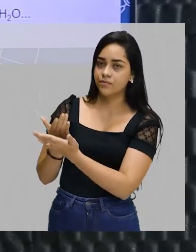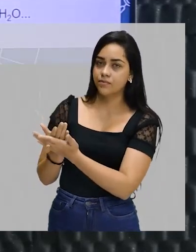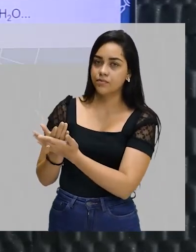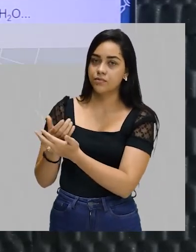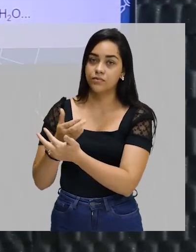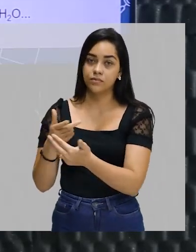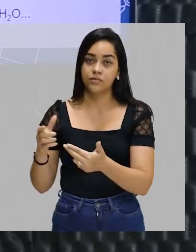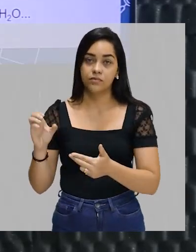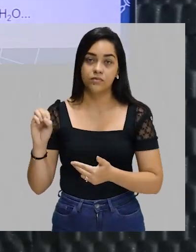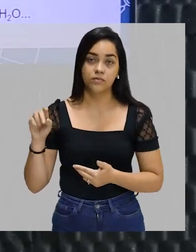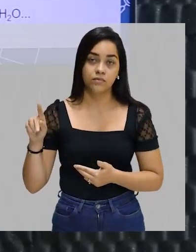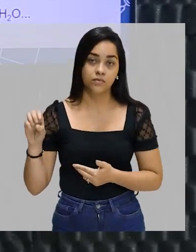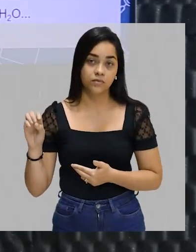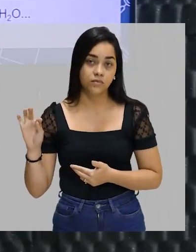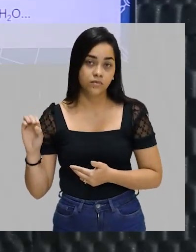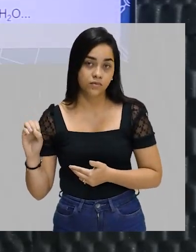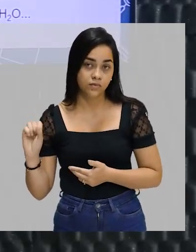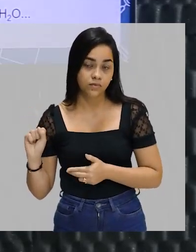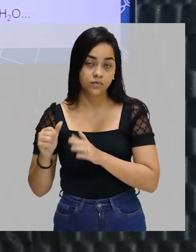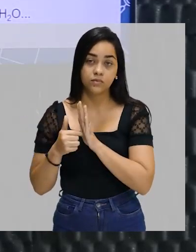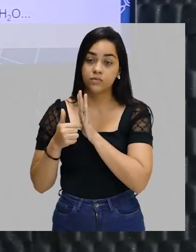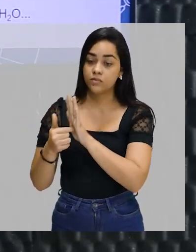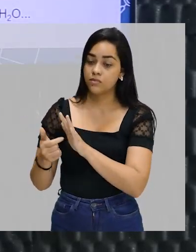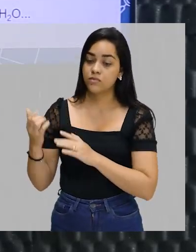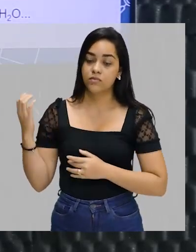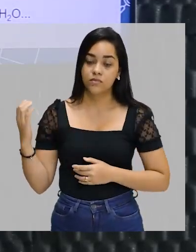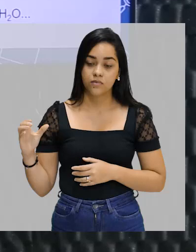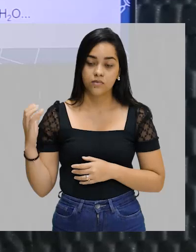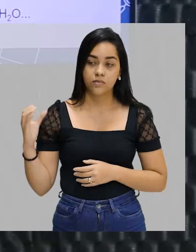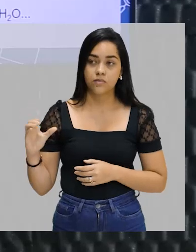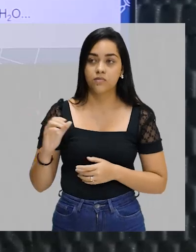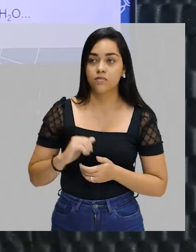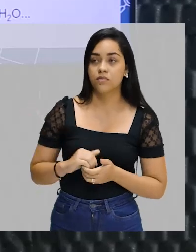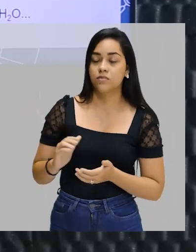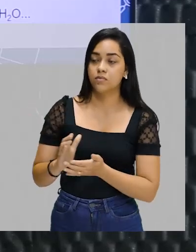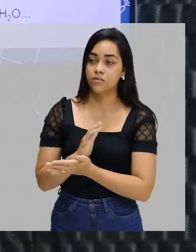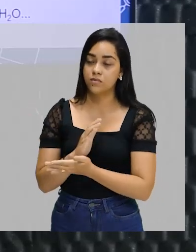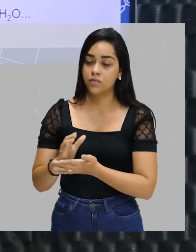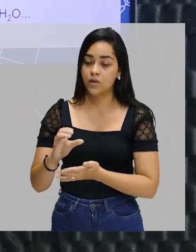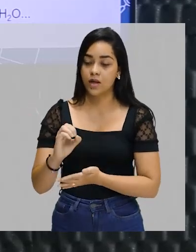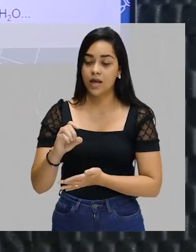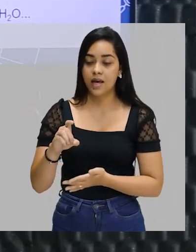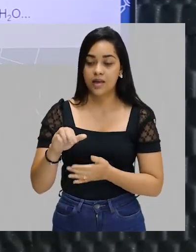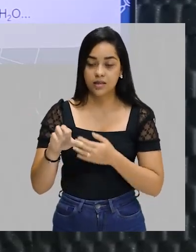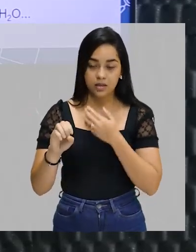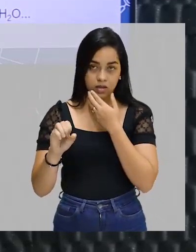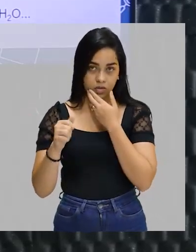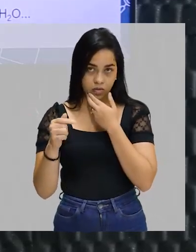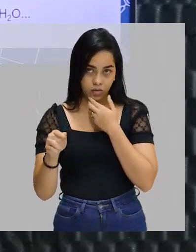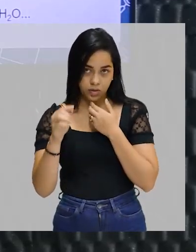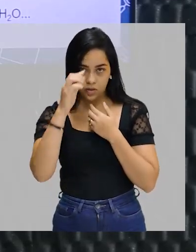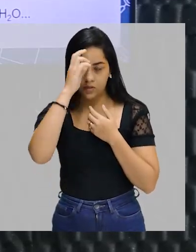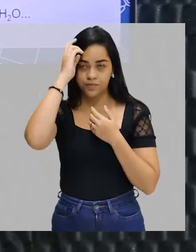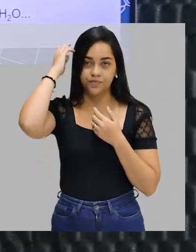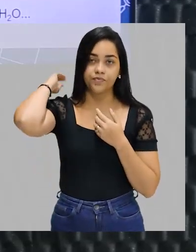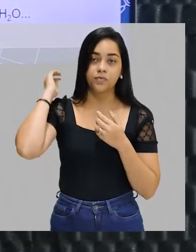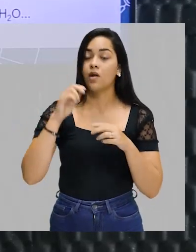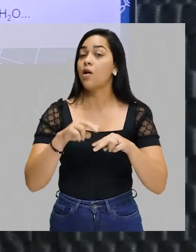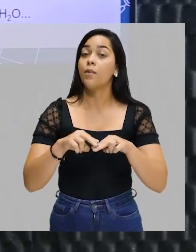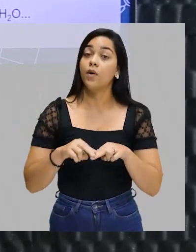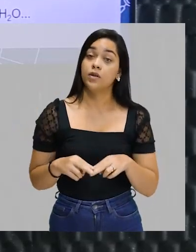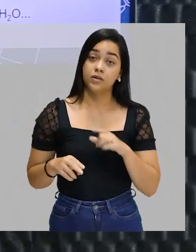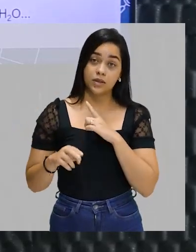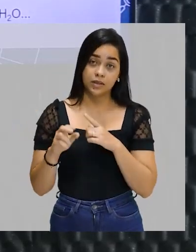os compostos que não apresentam carbono, salvo algumas exceções, ok? Portanto,